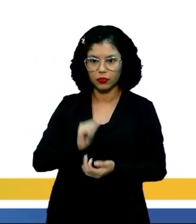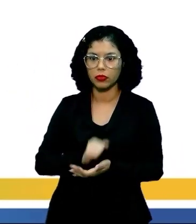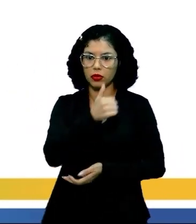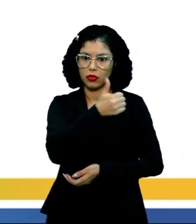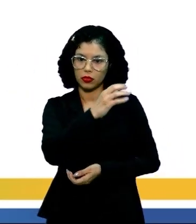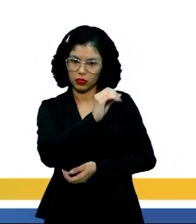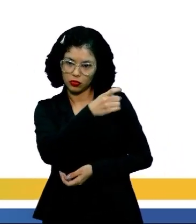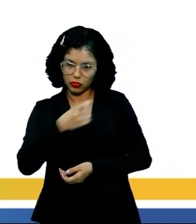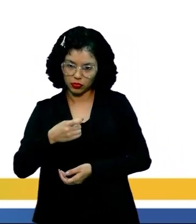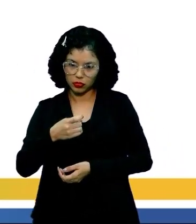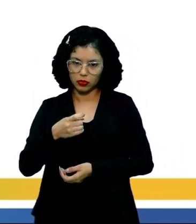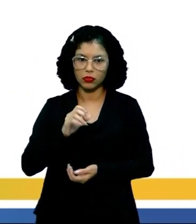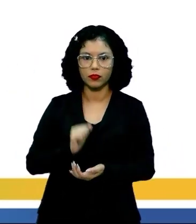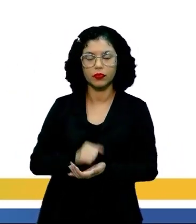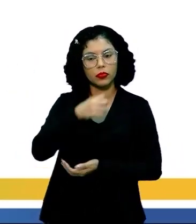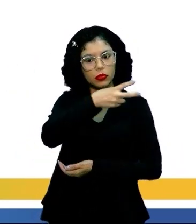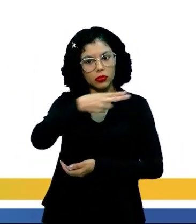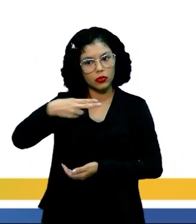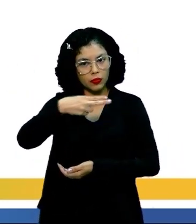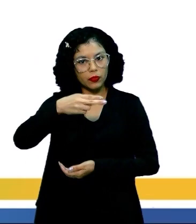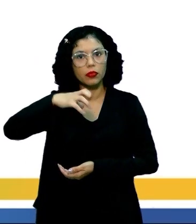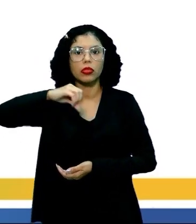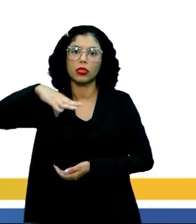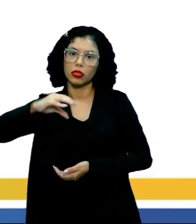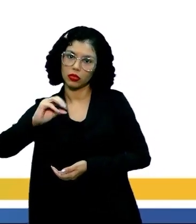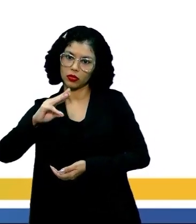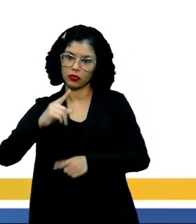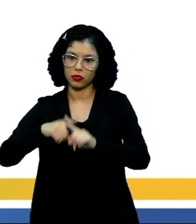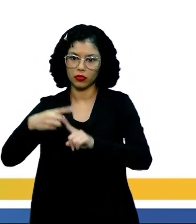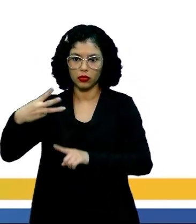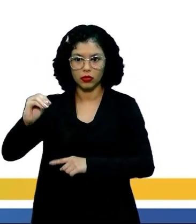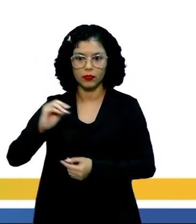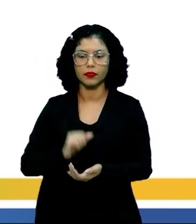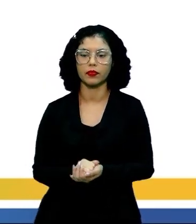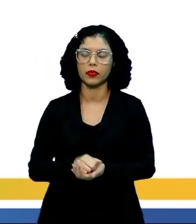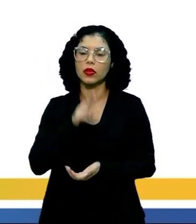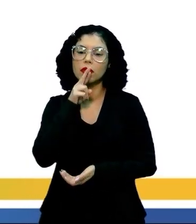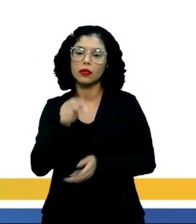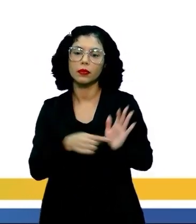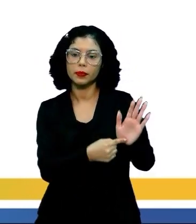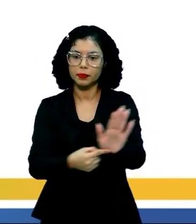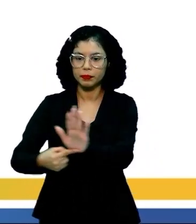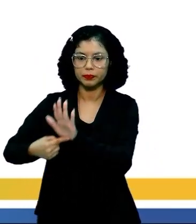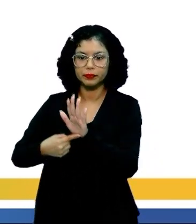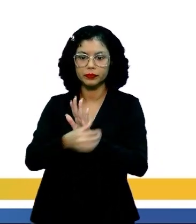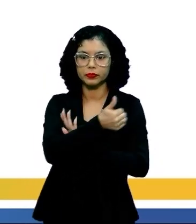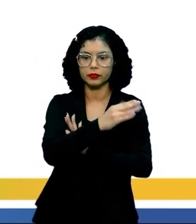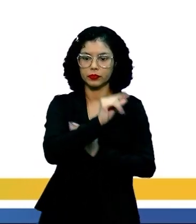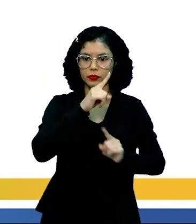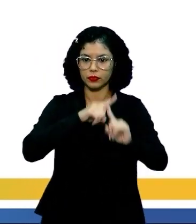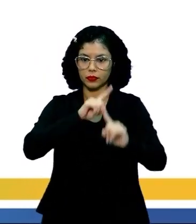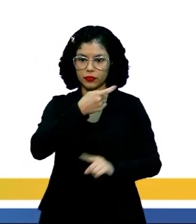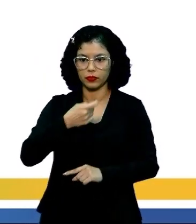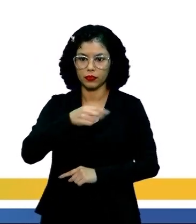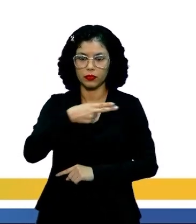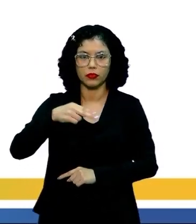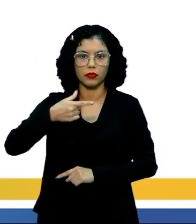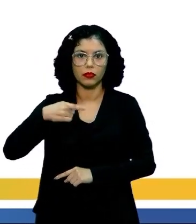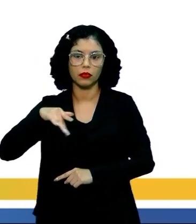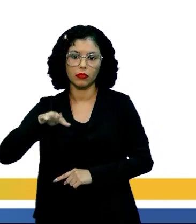a 100x, e 90 vezes 30. Os resultados aqui apresentados significam 100x